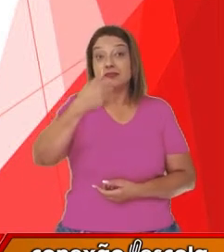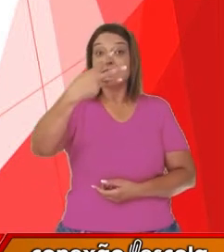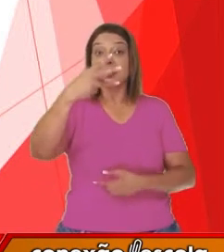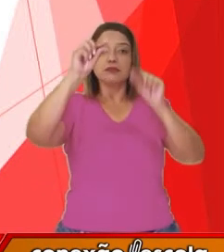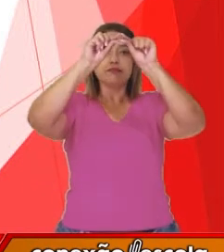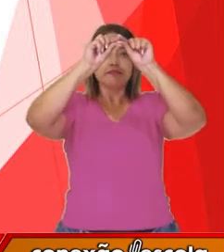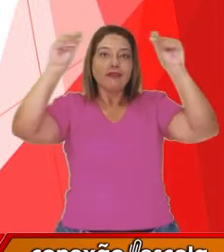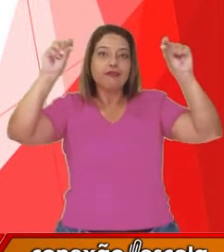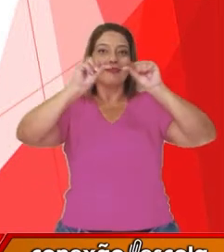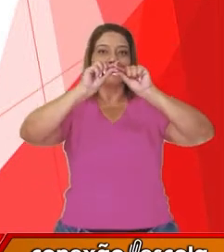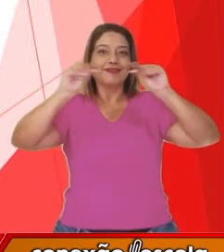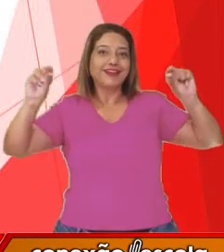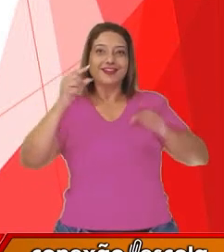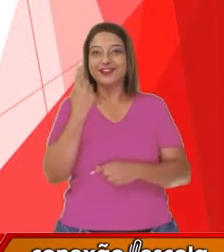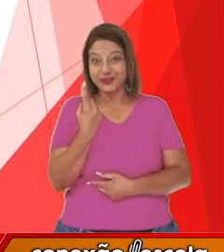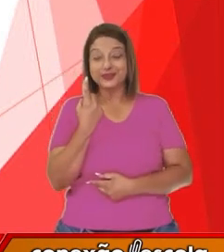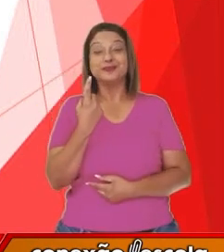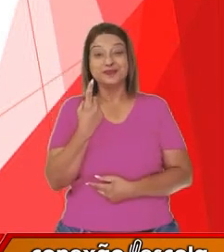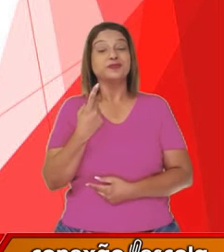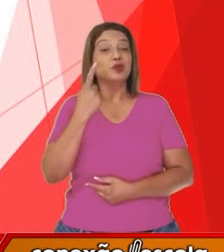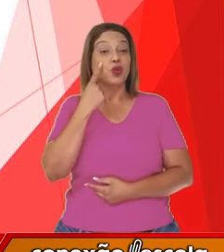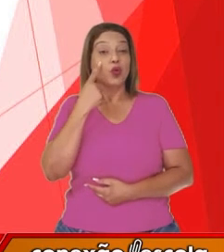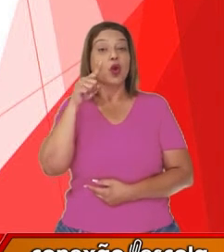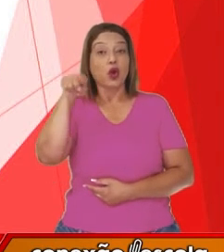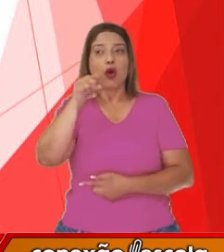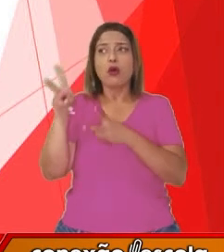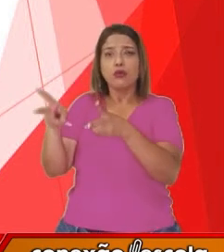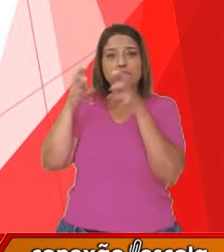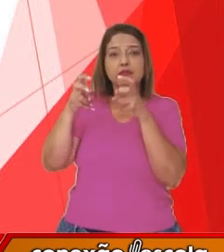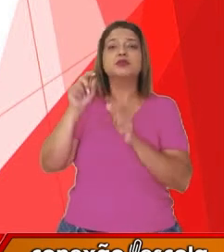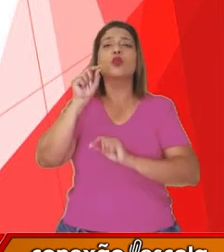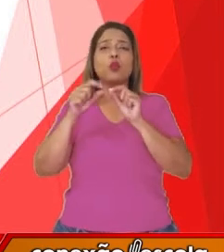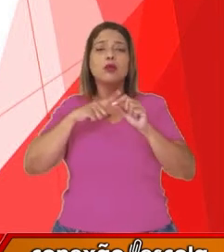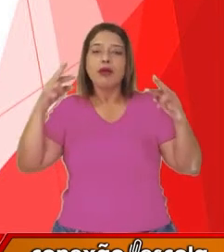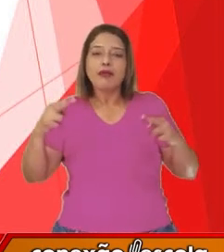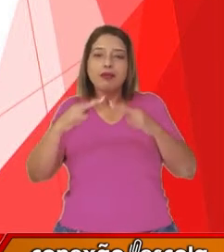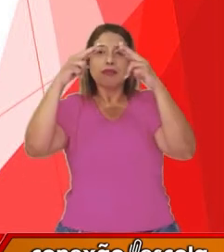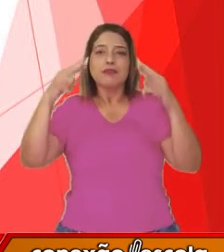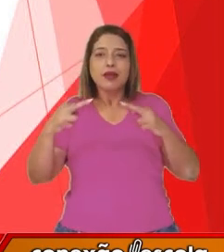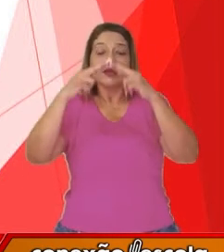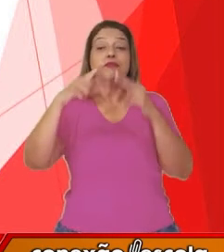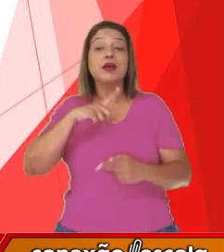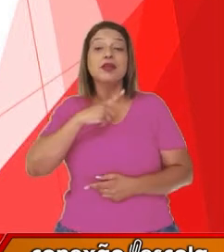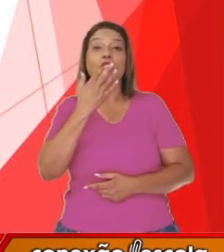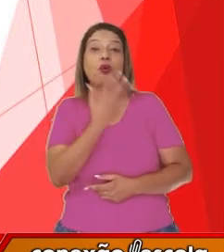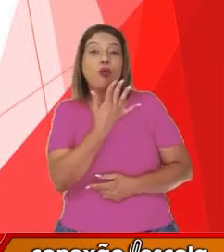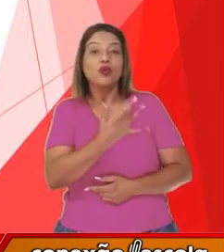versos. E vocês podem observar que as rimas estão separadas por